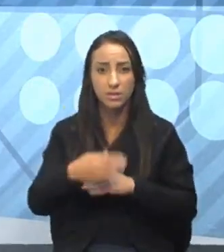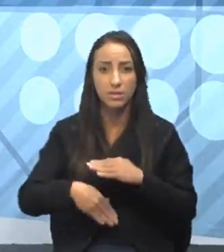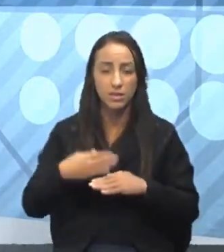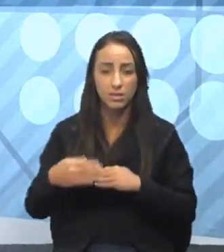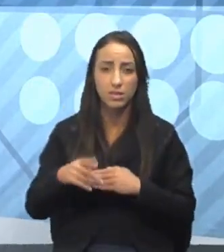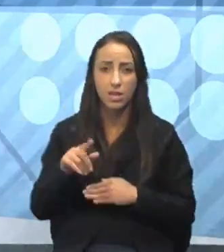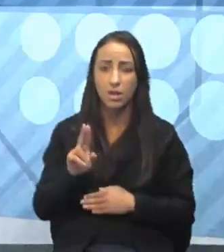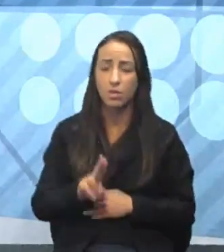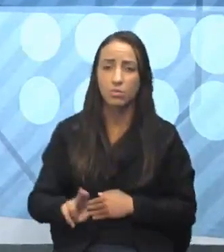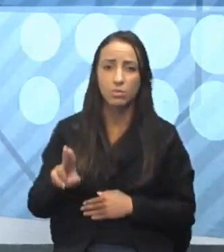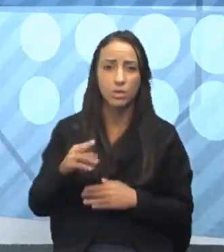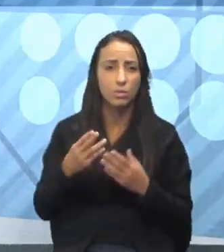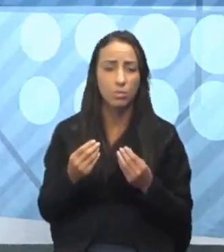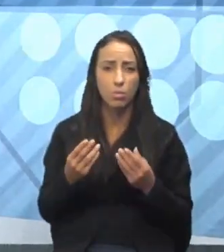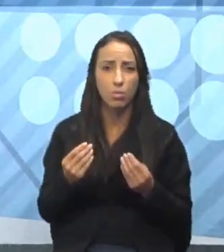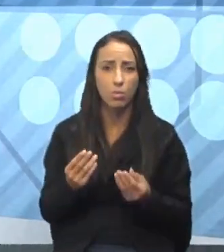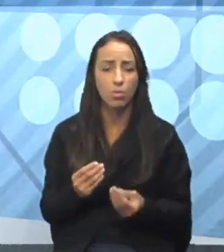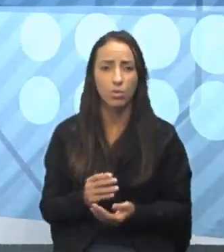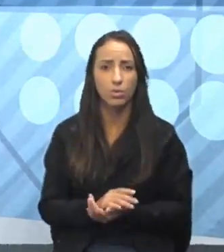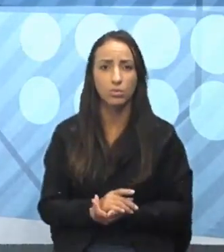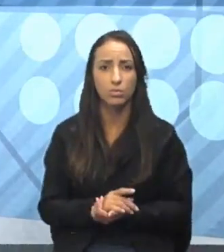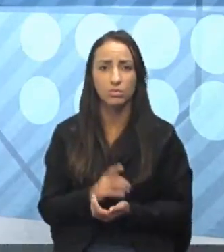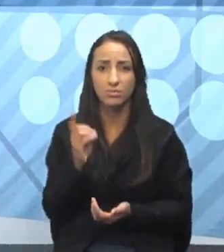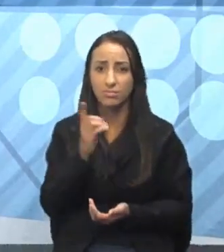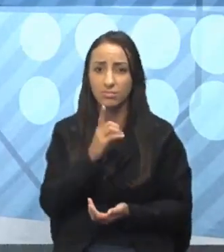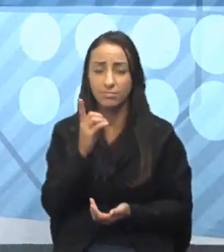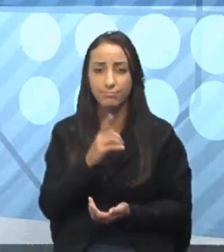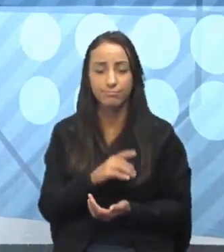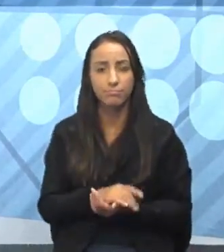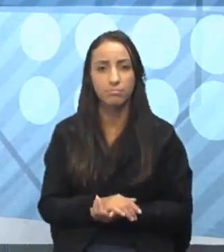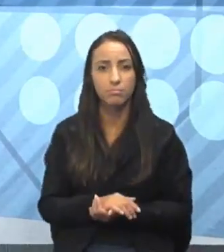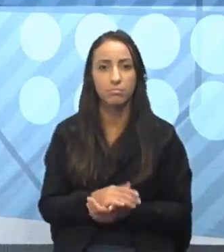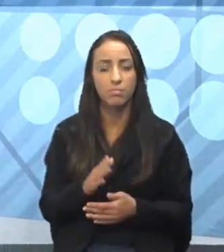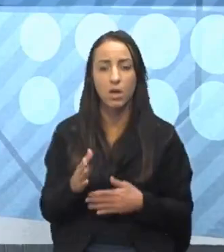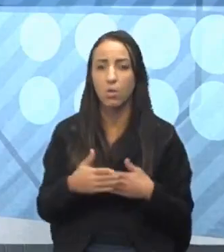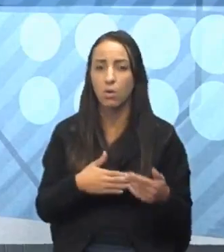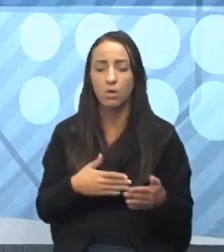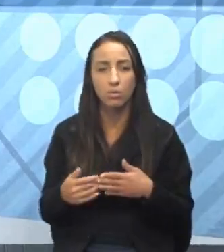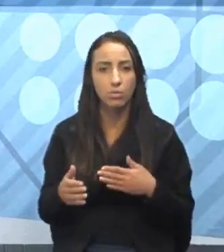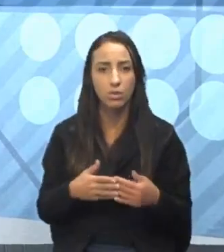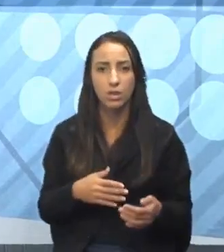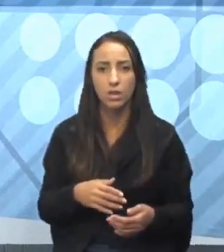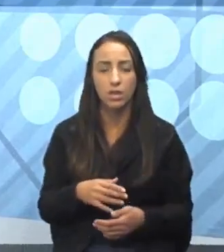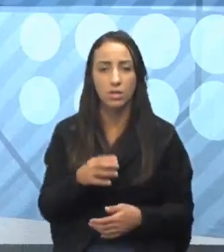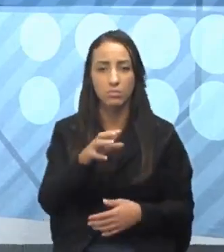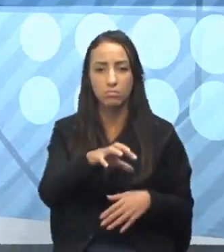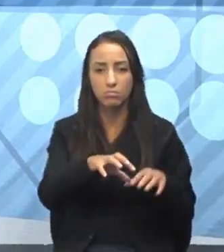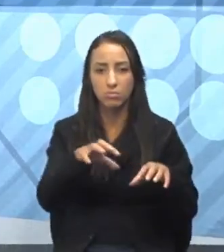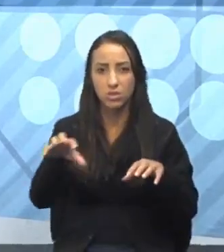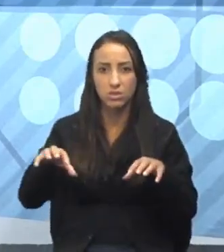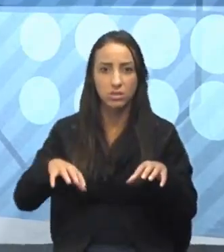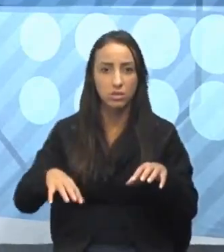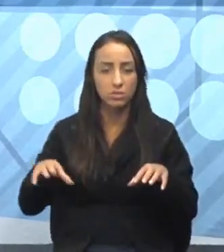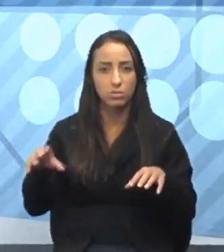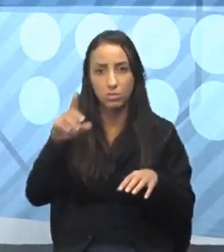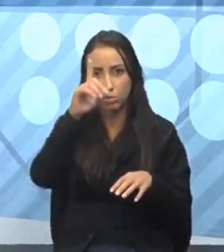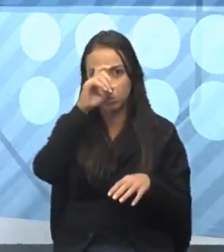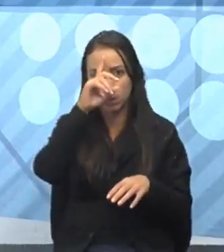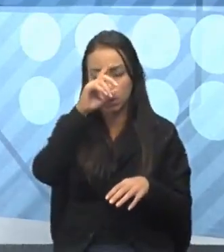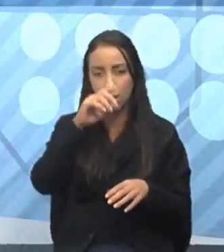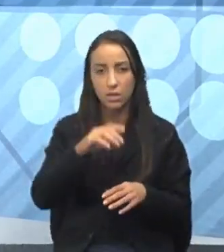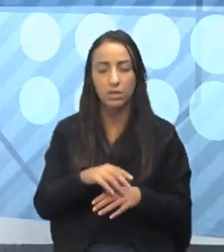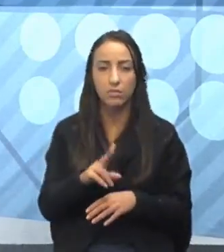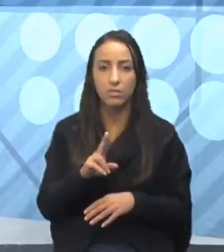muito utilizadas em pronto atendimentos, pronto-socorro, mas em qualquer outra unidade, o setor hospitalar ou ambulatorial, você vai fazer uso